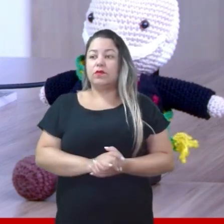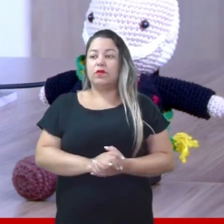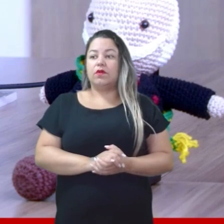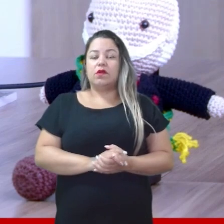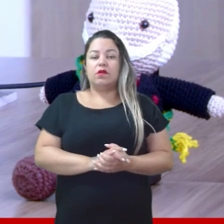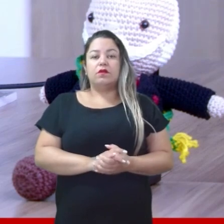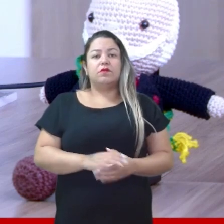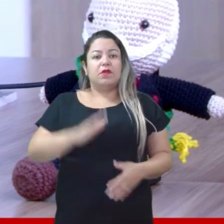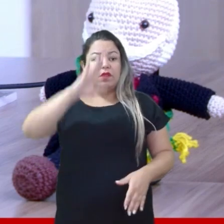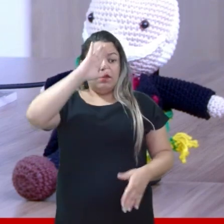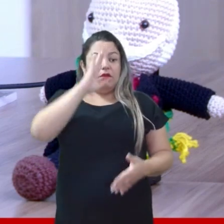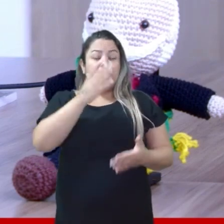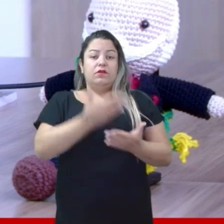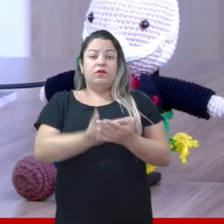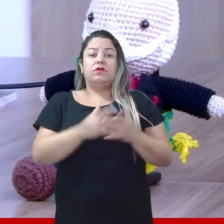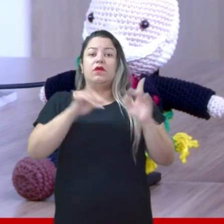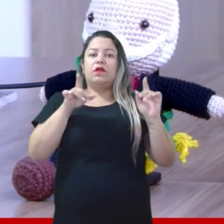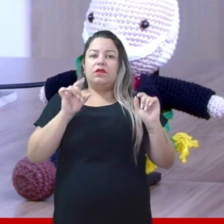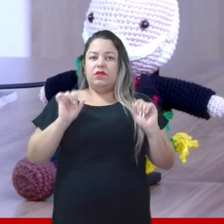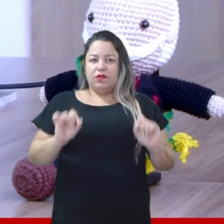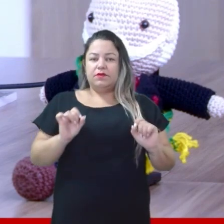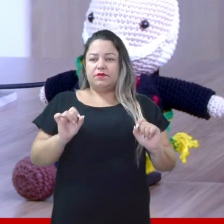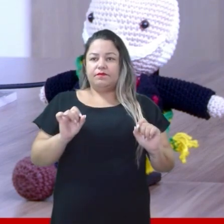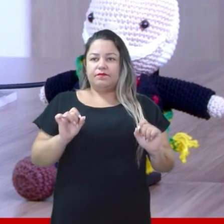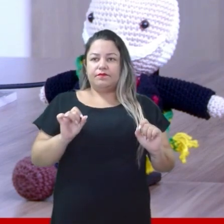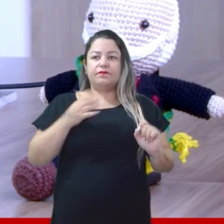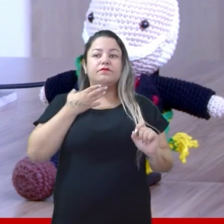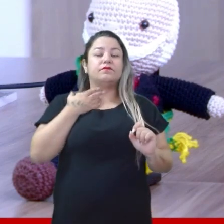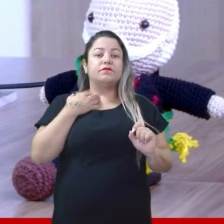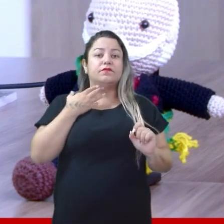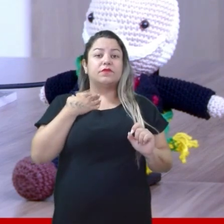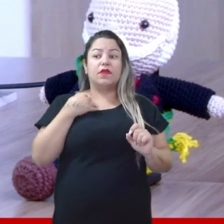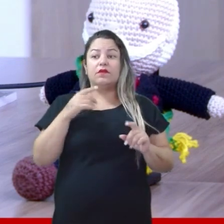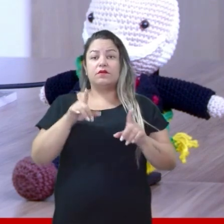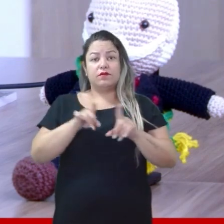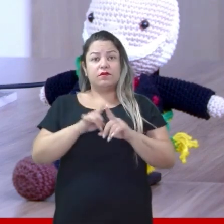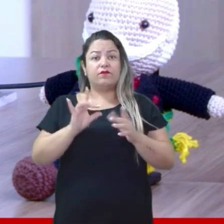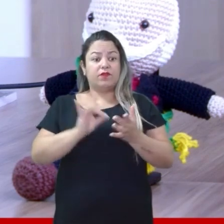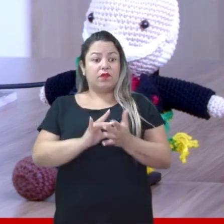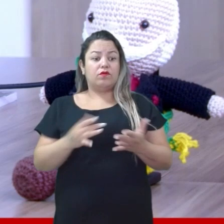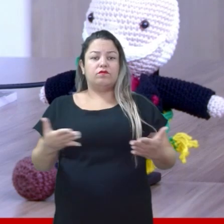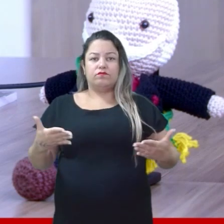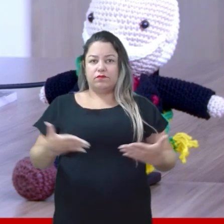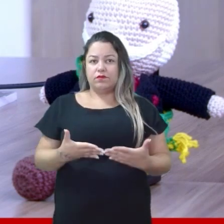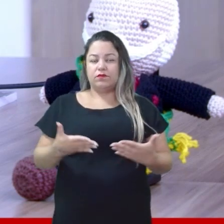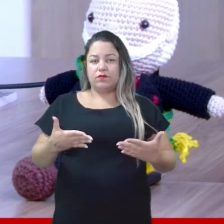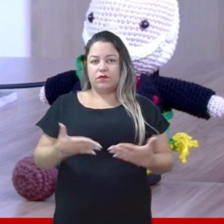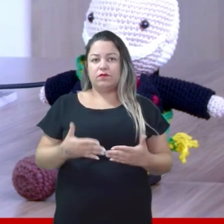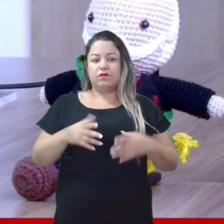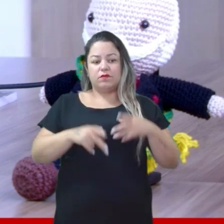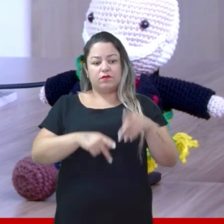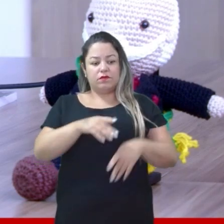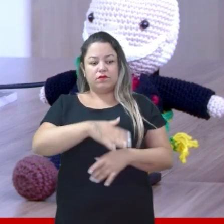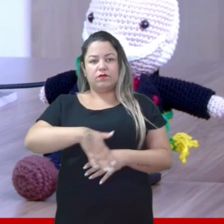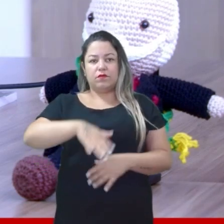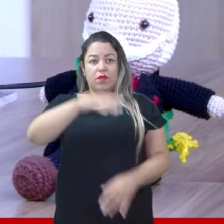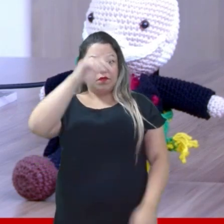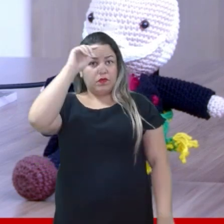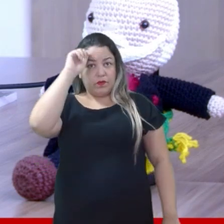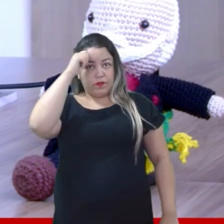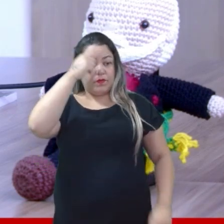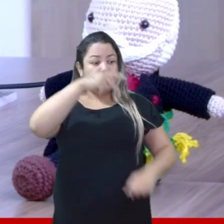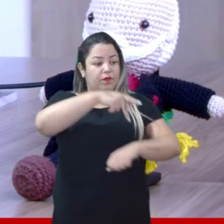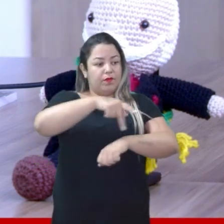contrassenso acreditar que a realidade que a gente vê hoje, principalmente para a população negra do nosso país, que é